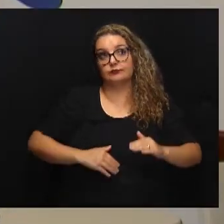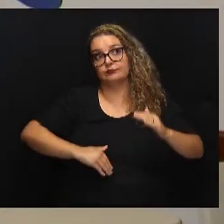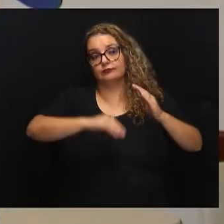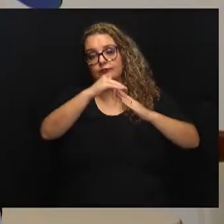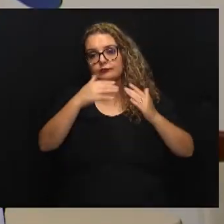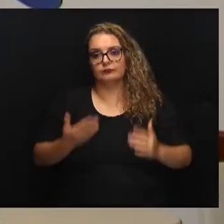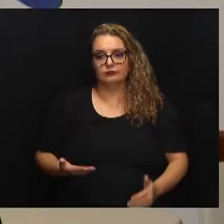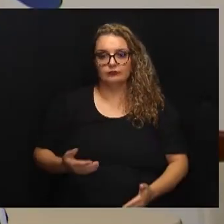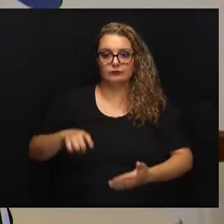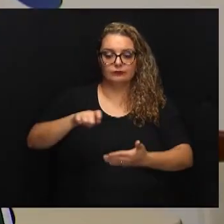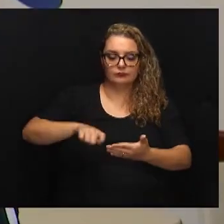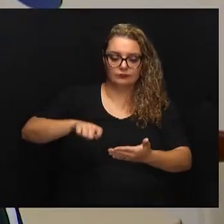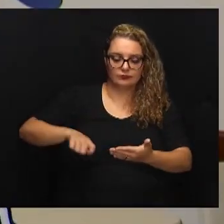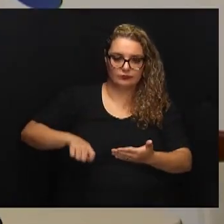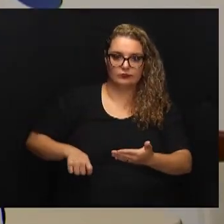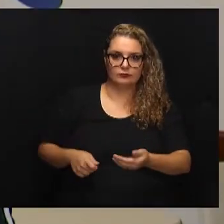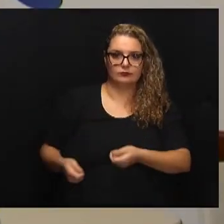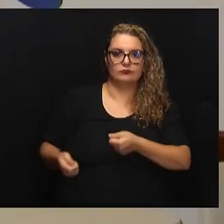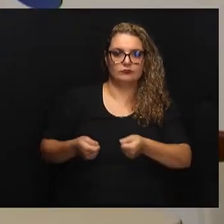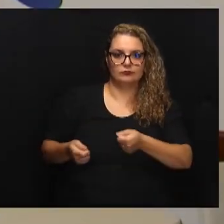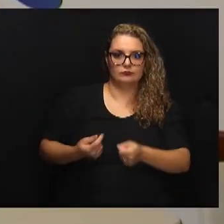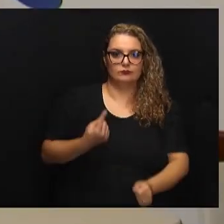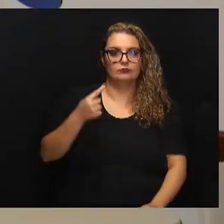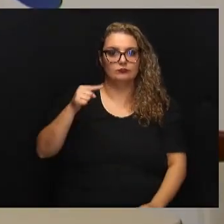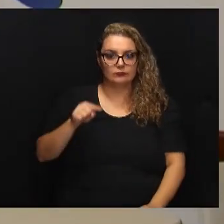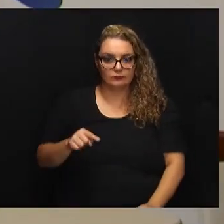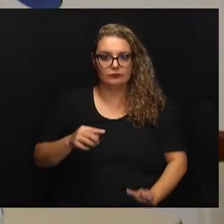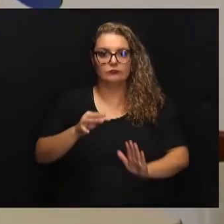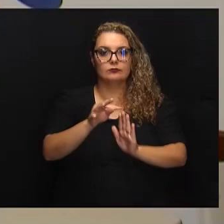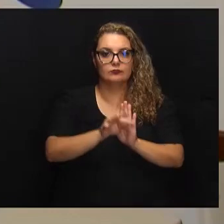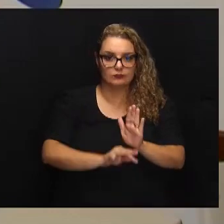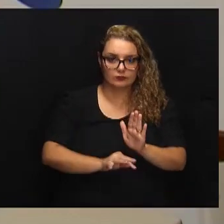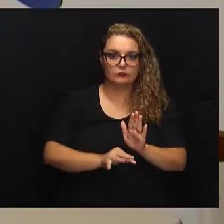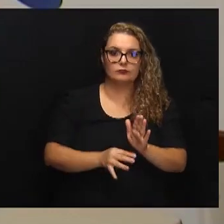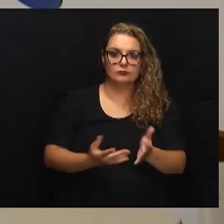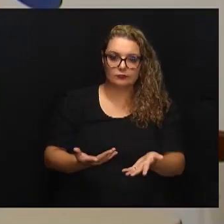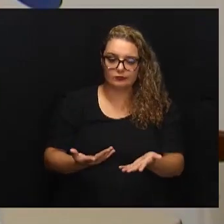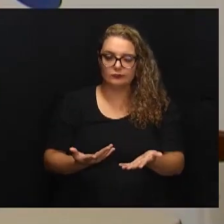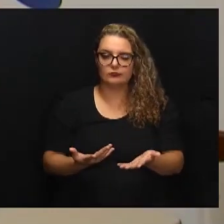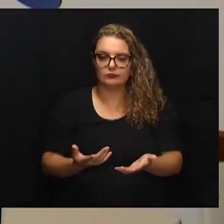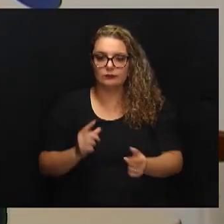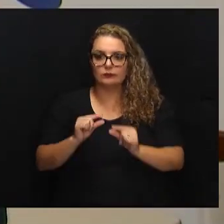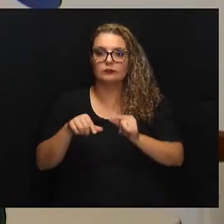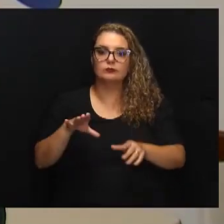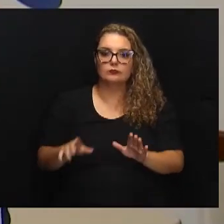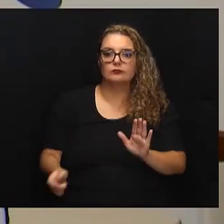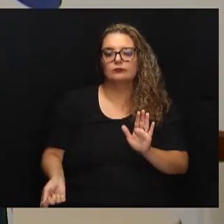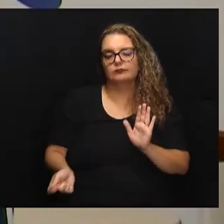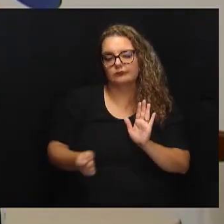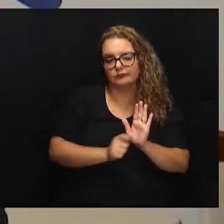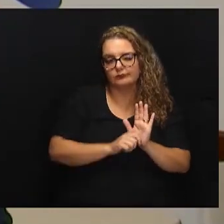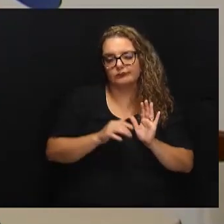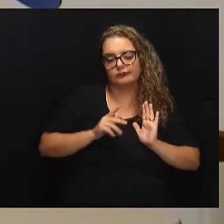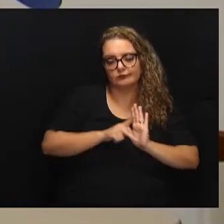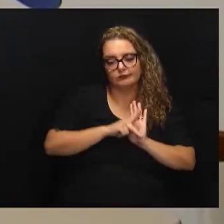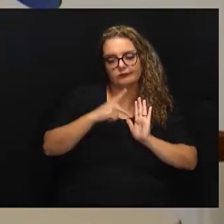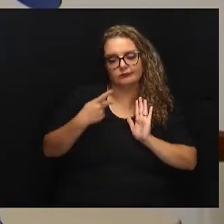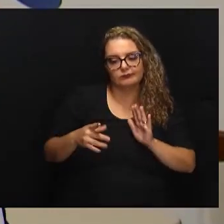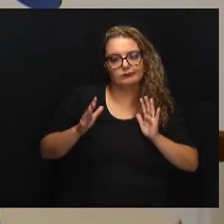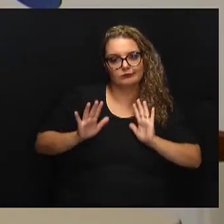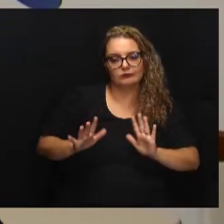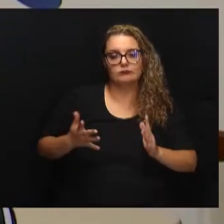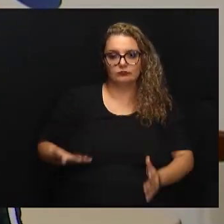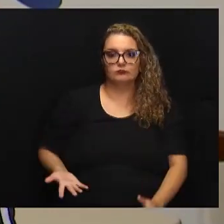corretores realmente vão segurar aquele 1000 para os textos que têm uma carinha um pouquinho mais autoral, para evitar esses modelos prontos, o critério